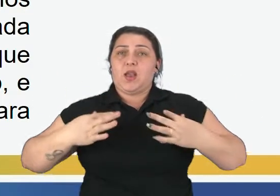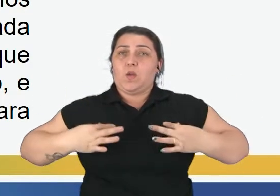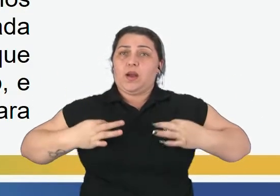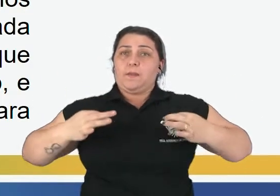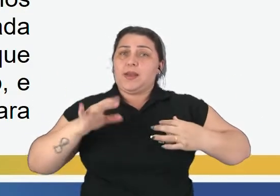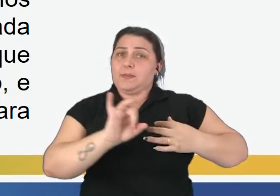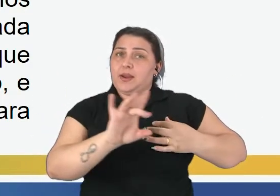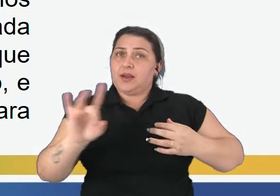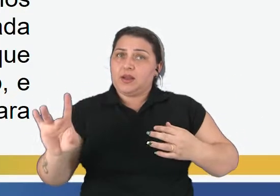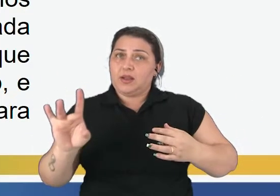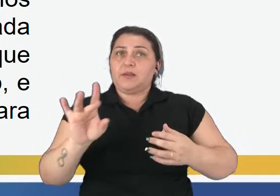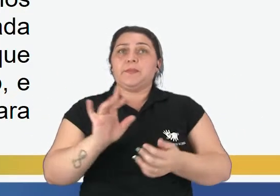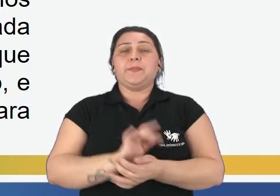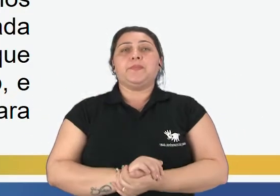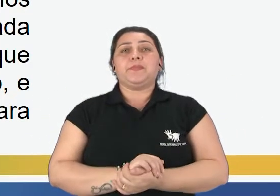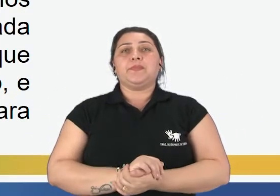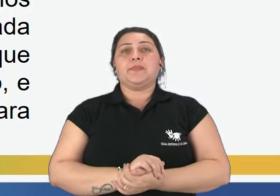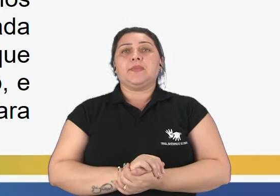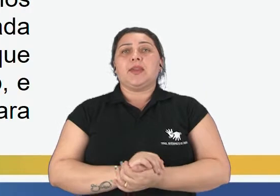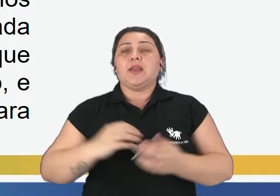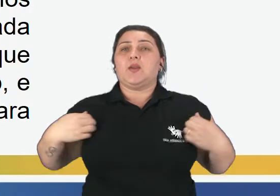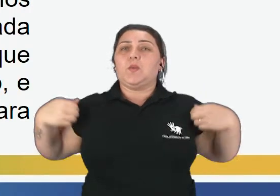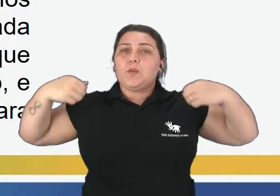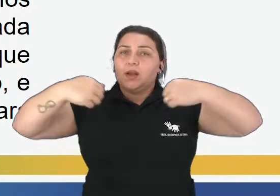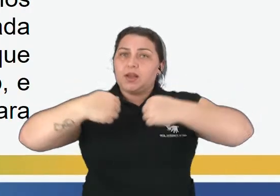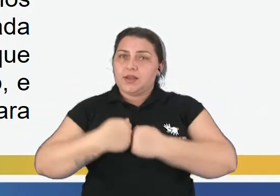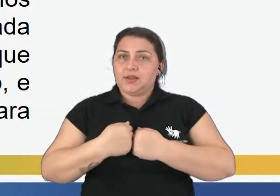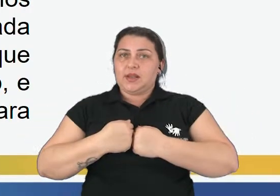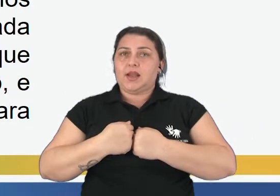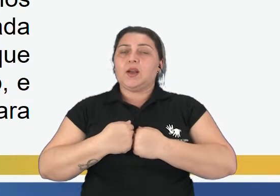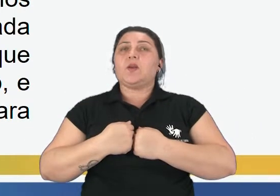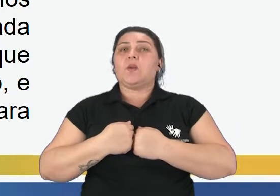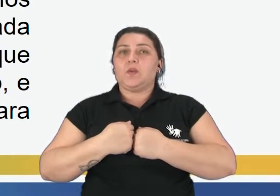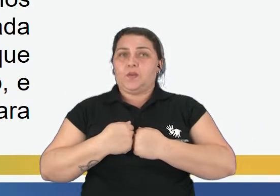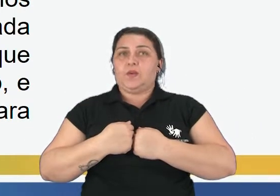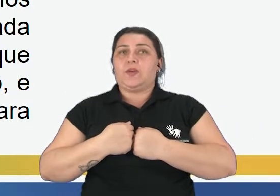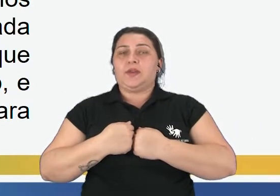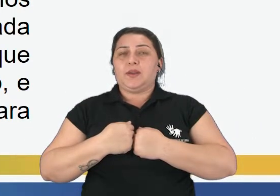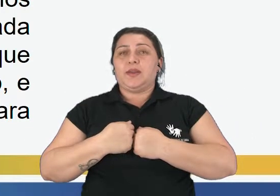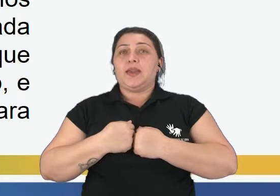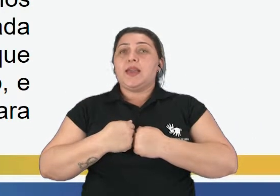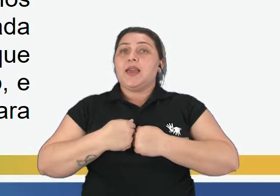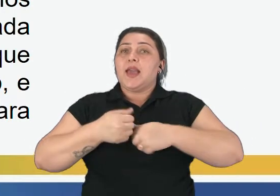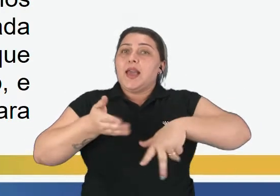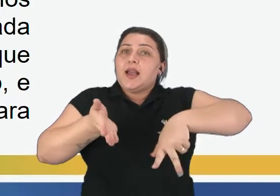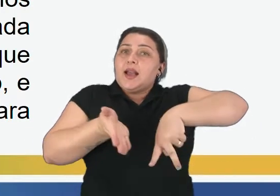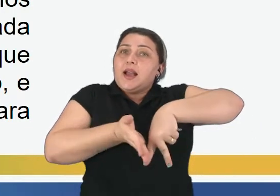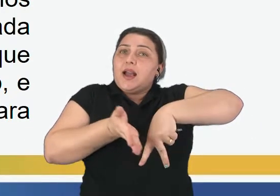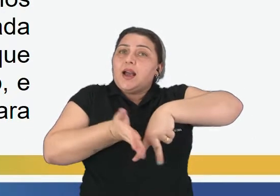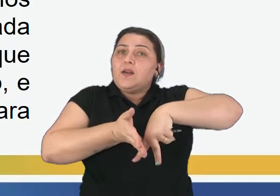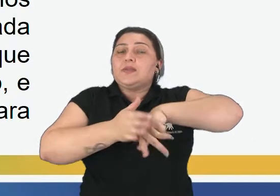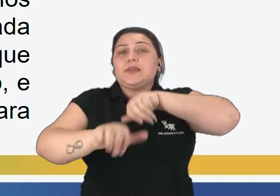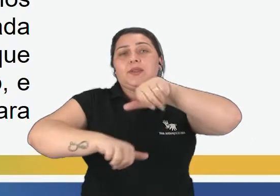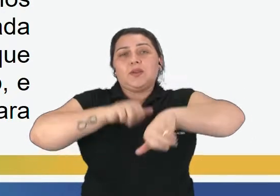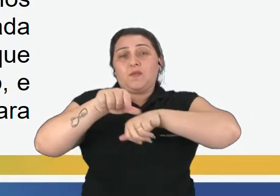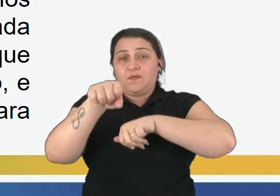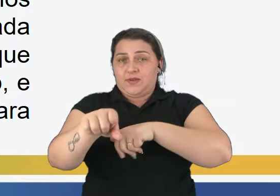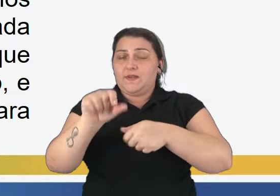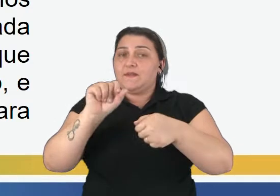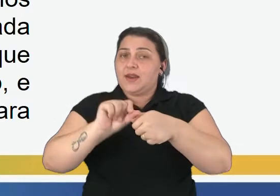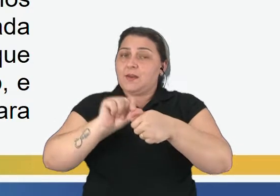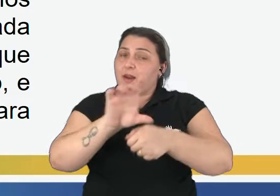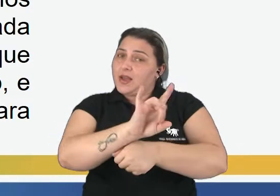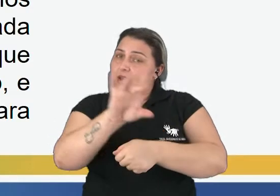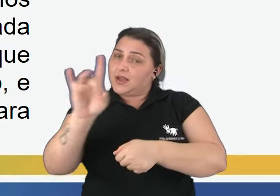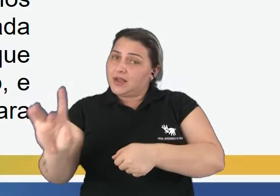cada um, e um casaco, e um colete e um par de calças em troca. Você fará para cada